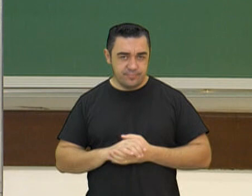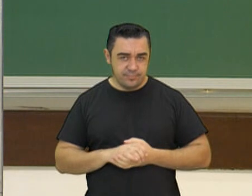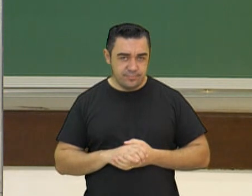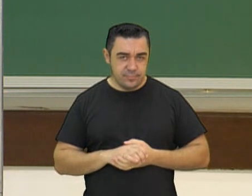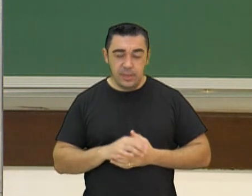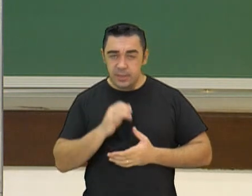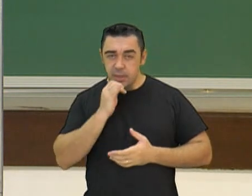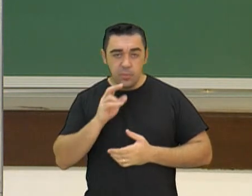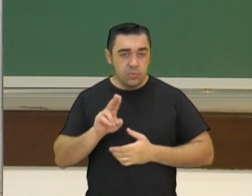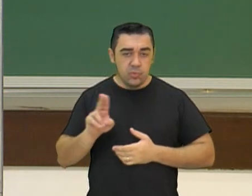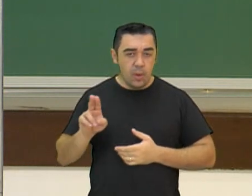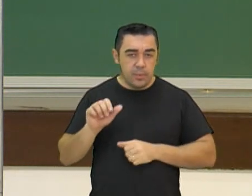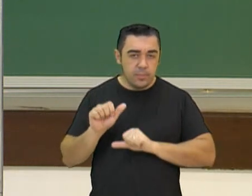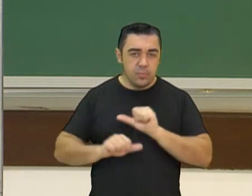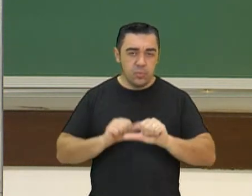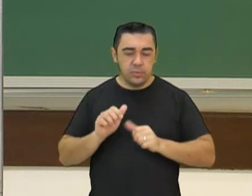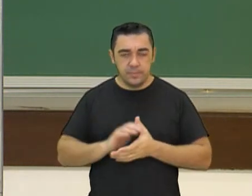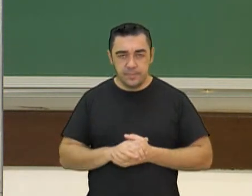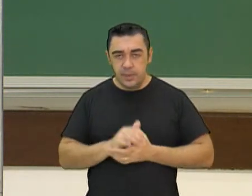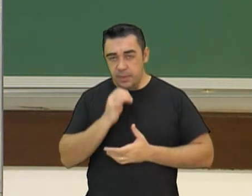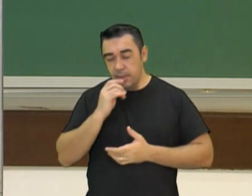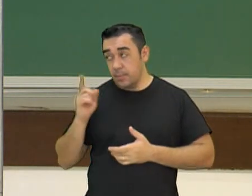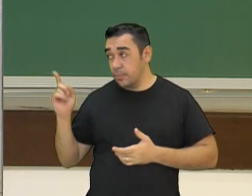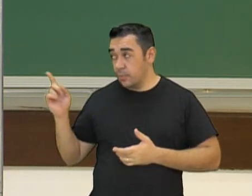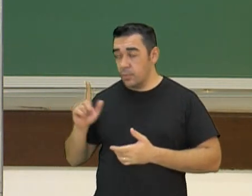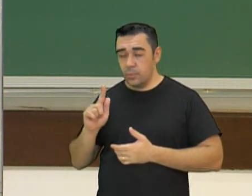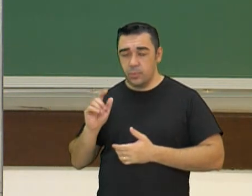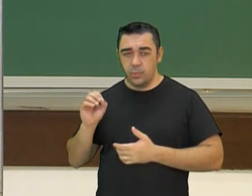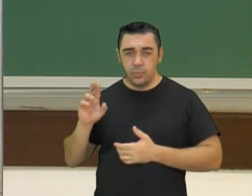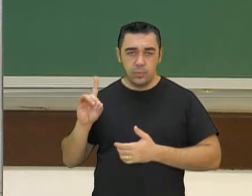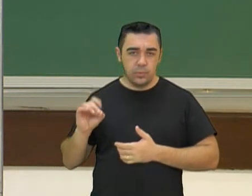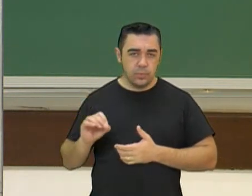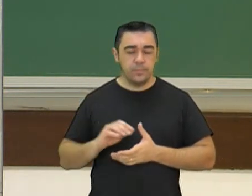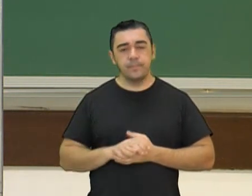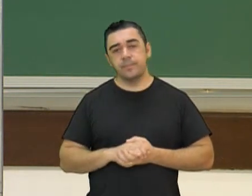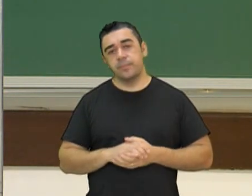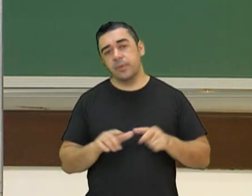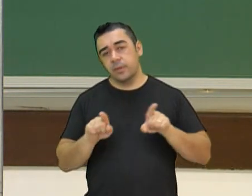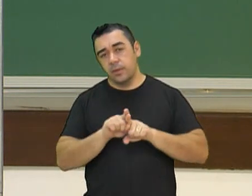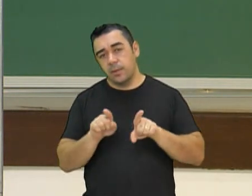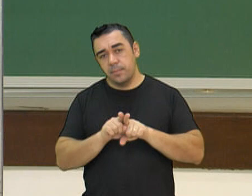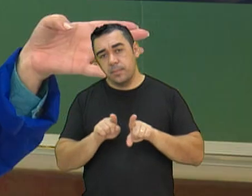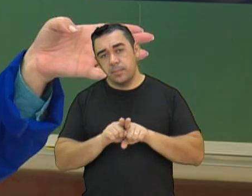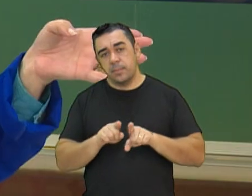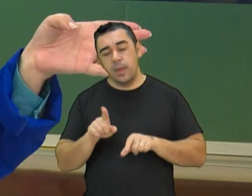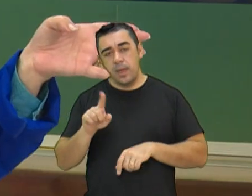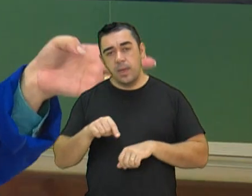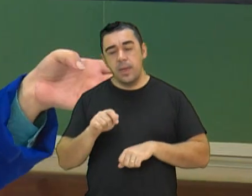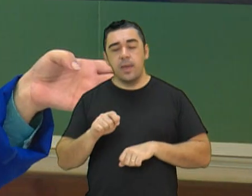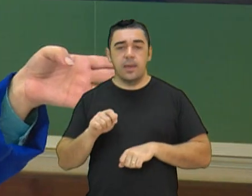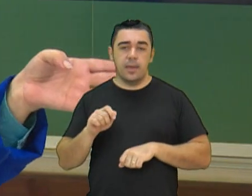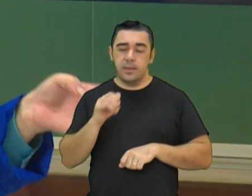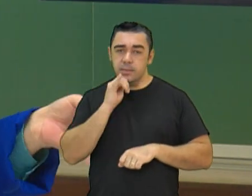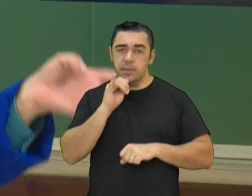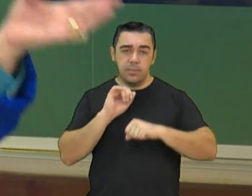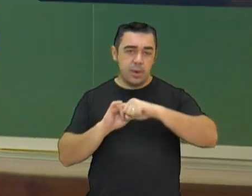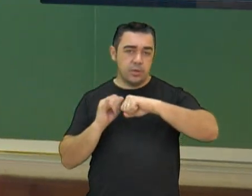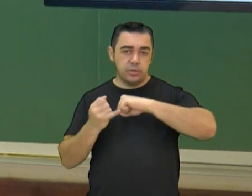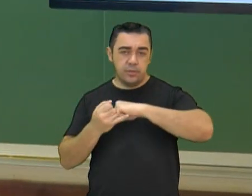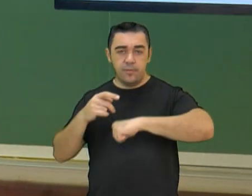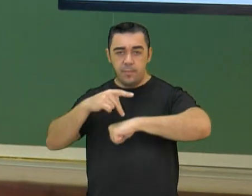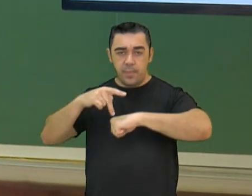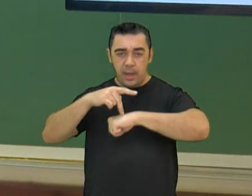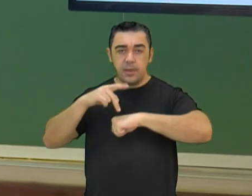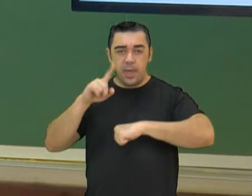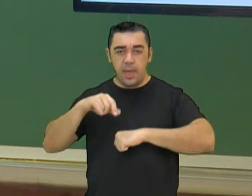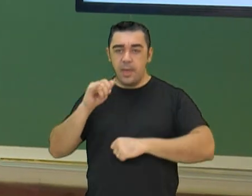nome, para nomear alguém. Né? No caso aqui, a gente tem o gordo. A gente tem também como adjetivo pátrio, italiano, sendo utilizado como